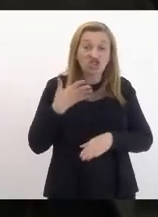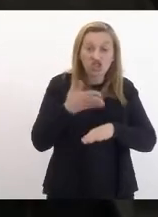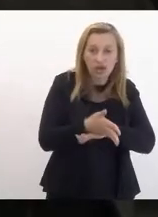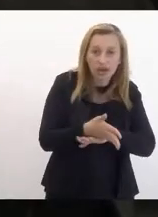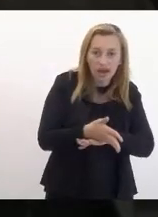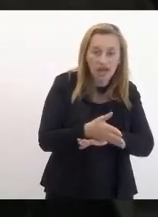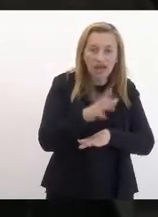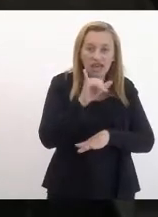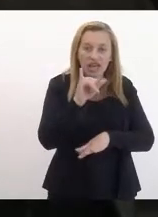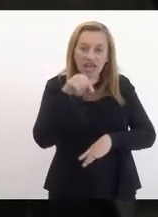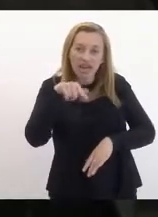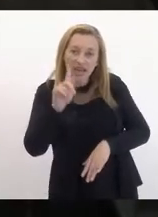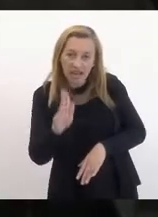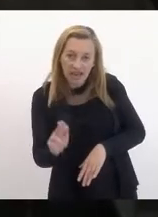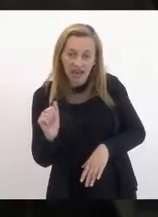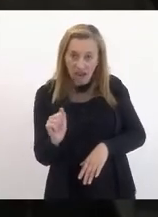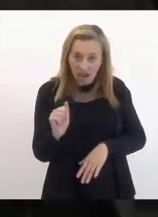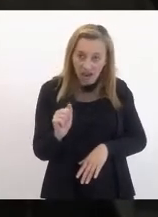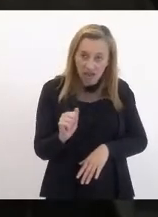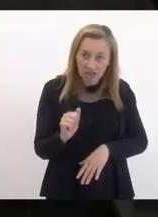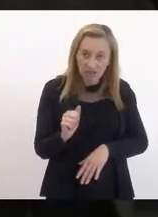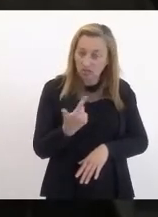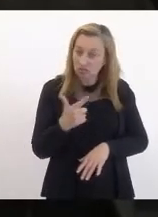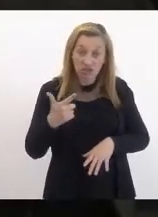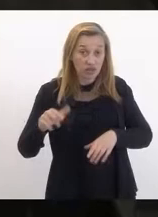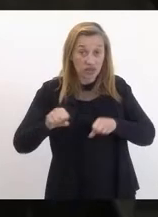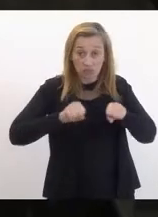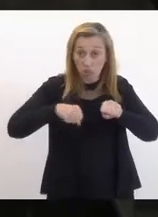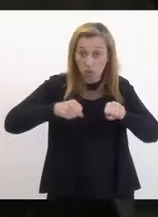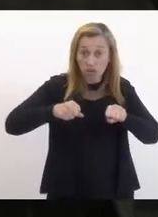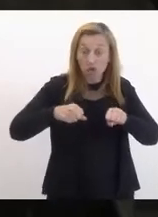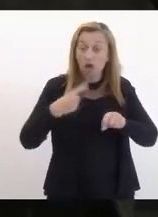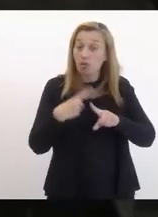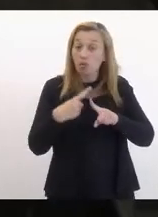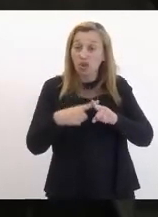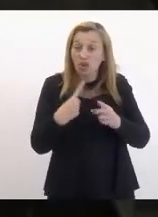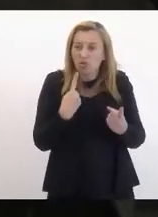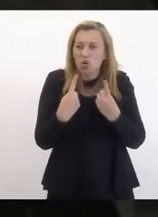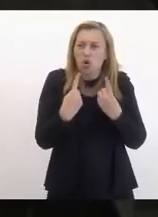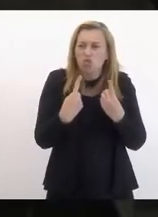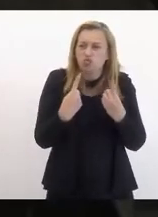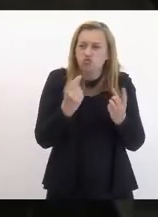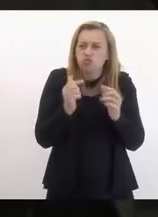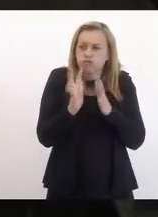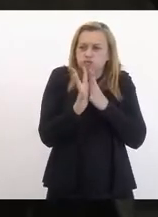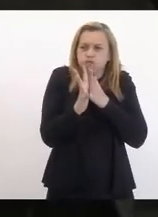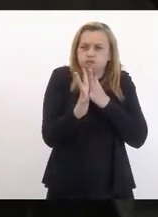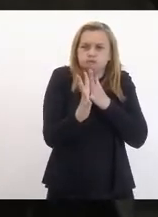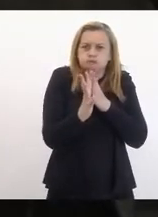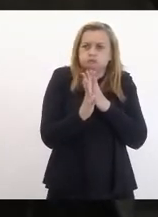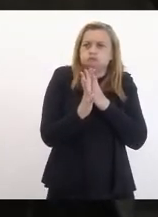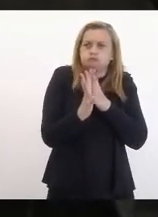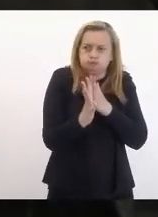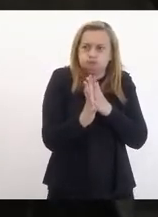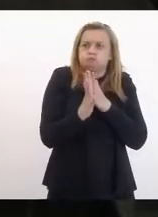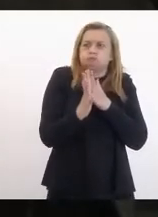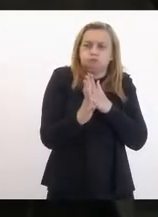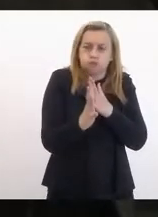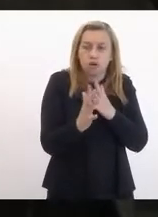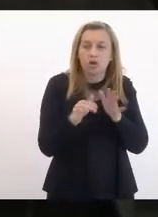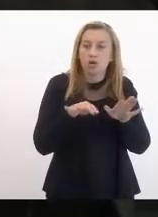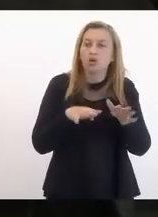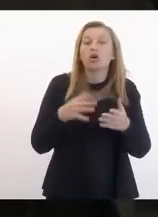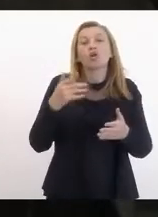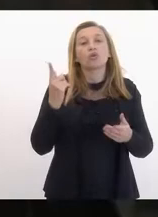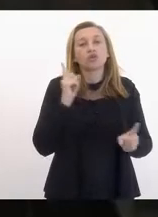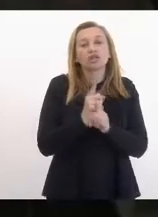ao Ingá se não fosse por esse meio, porque as vias estavam completamente congestionadas. Encontrei lá o vereador